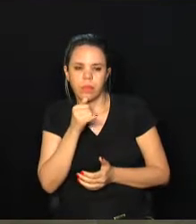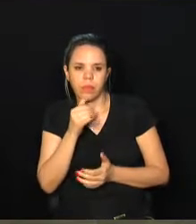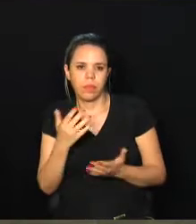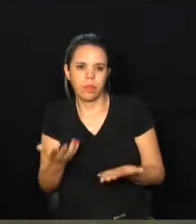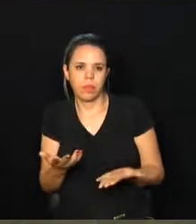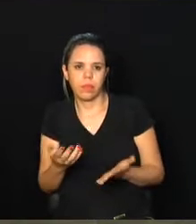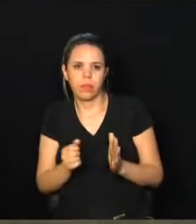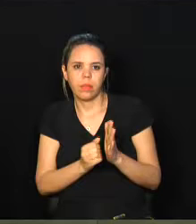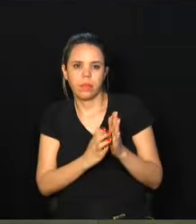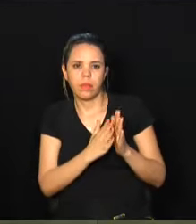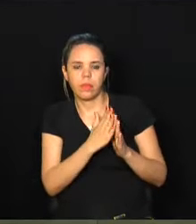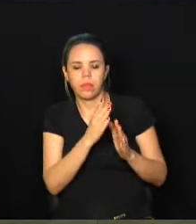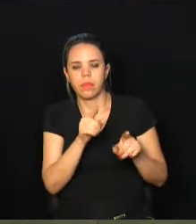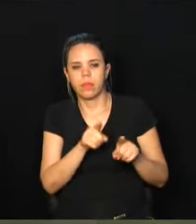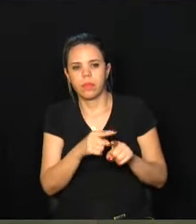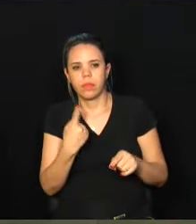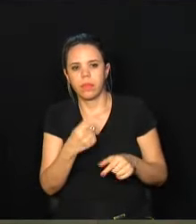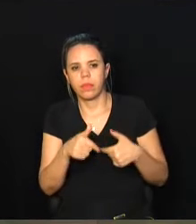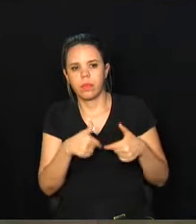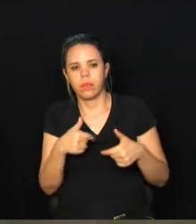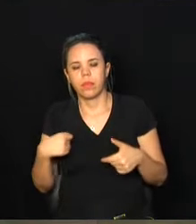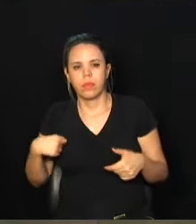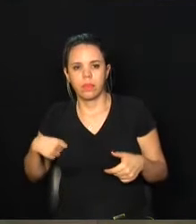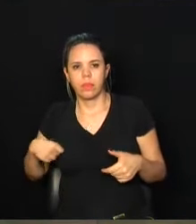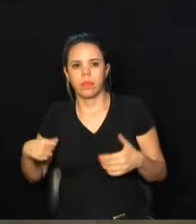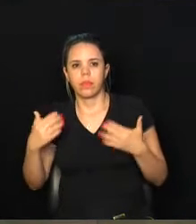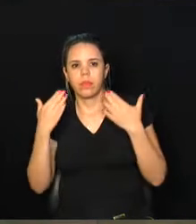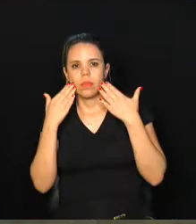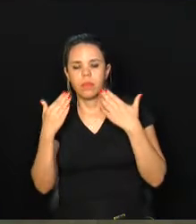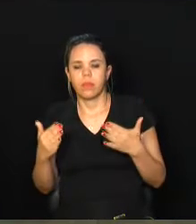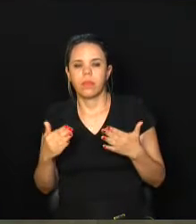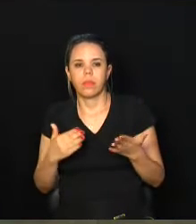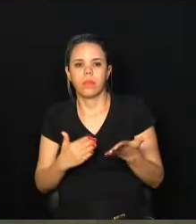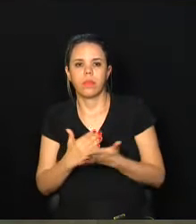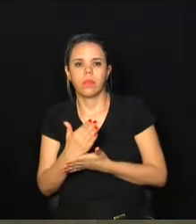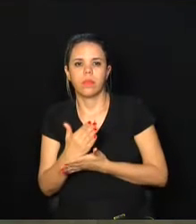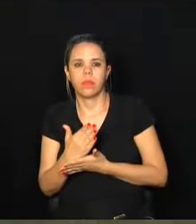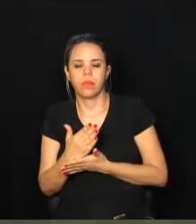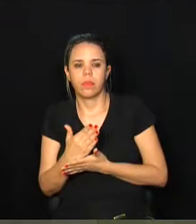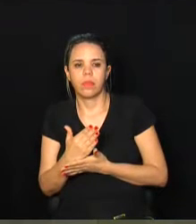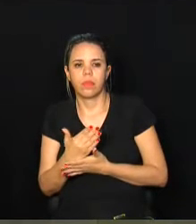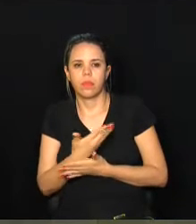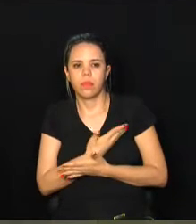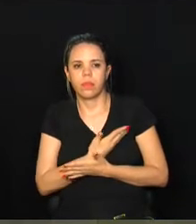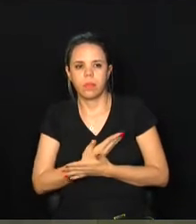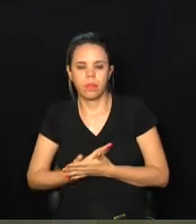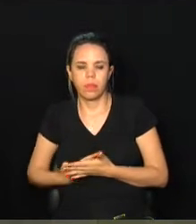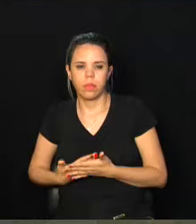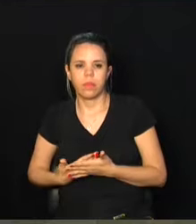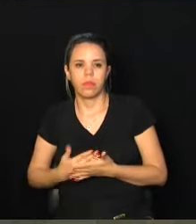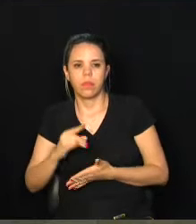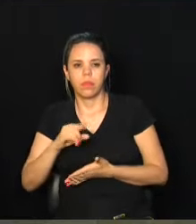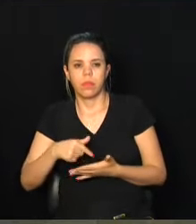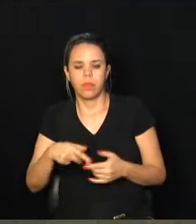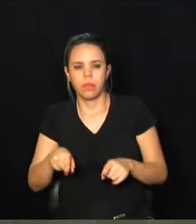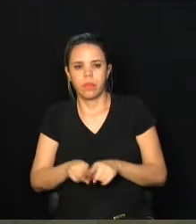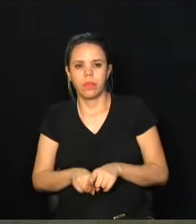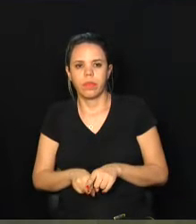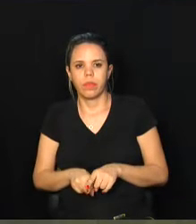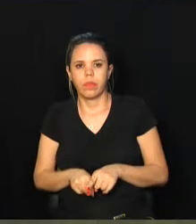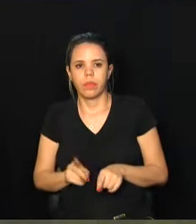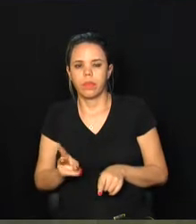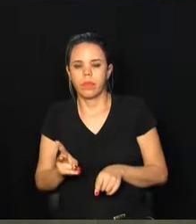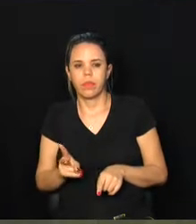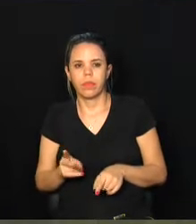da burocratização da nossa atividade frente às aprovações, poder público, obtenção de alvarás e tal, sempre